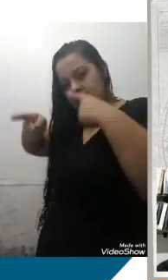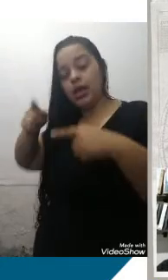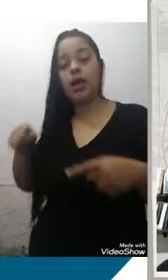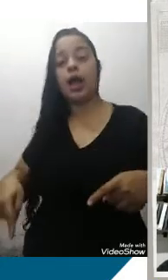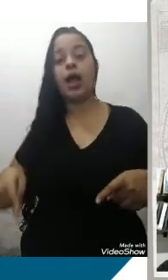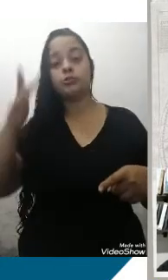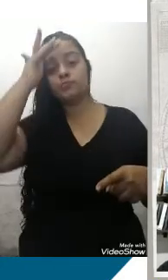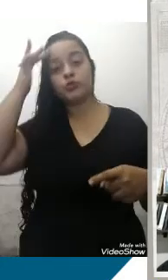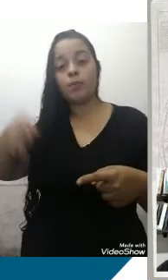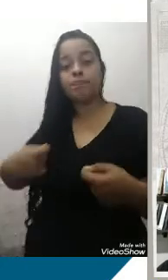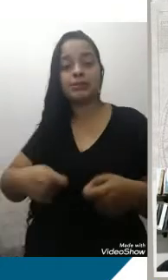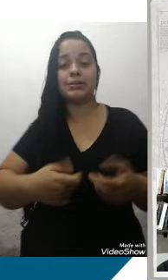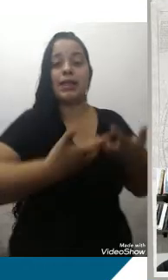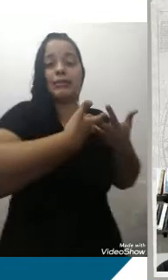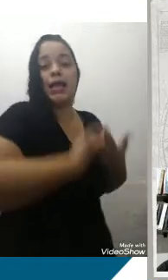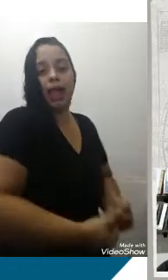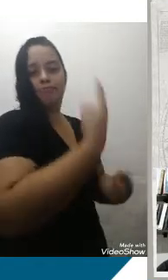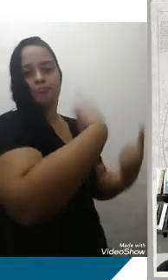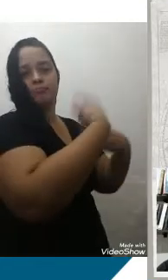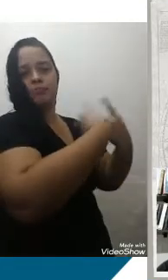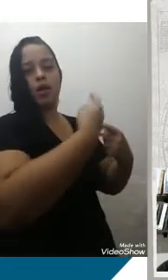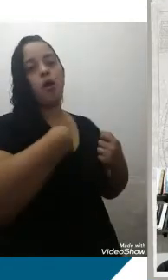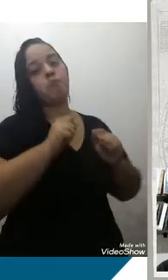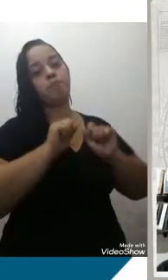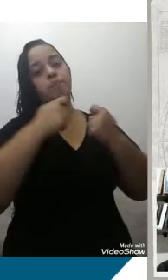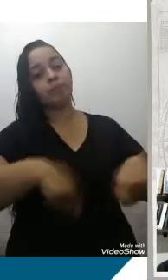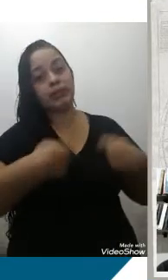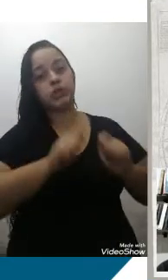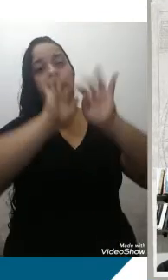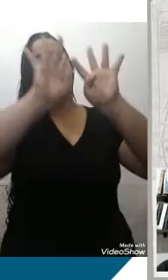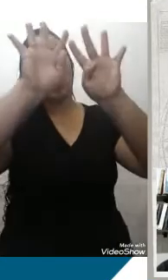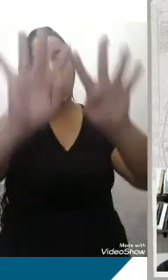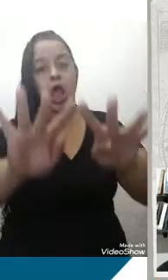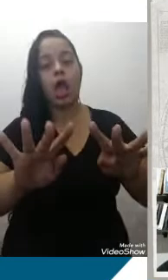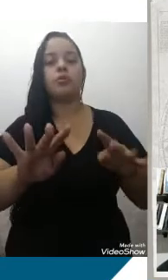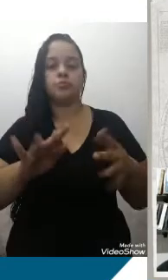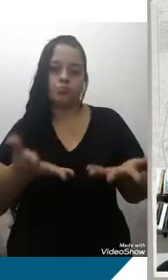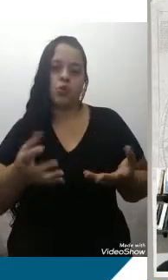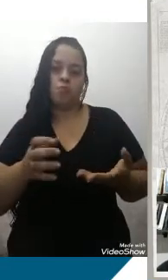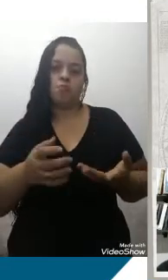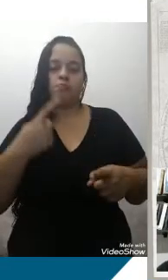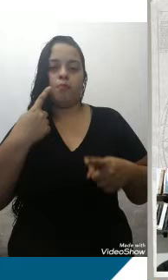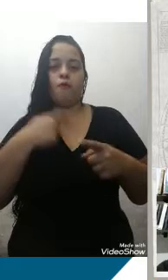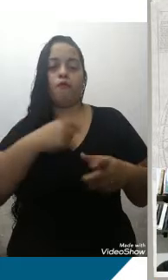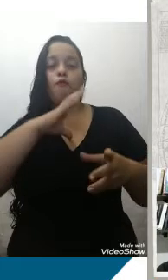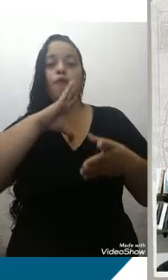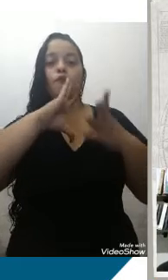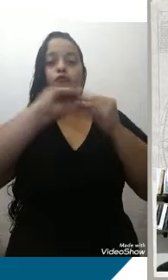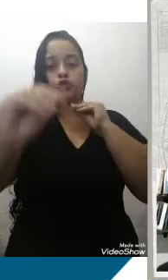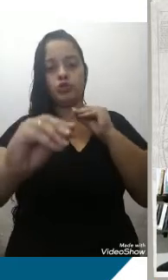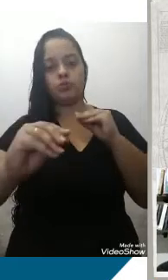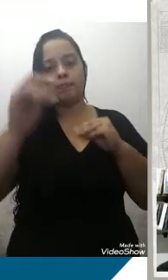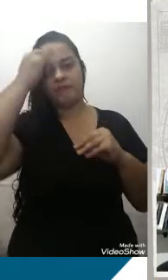se submeterem ou migrarem para outras regiões com medo de serem escravizados. E para